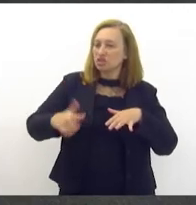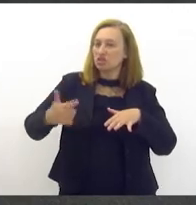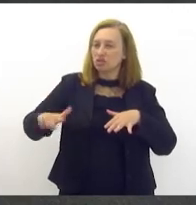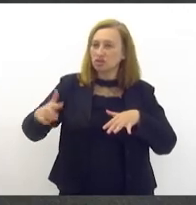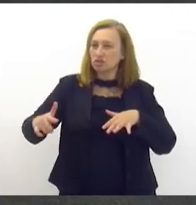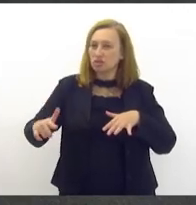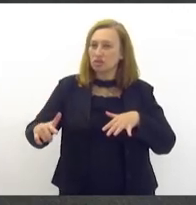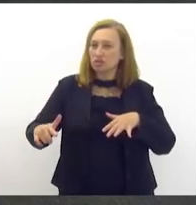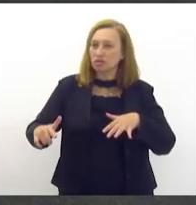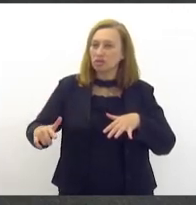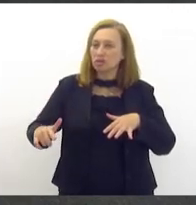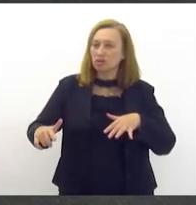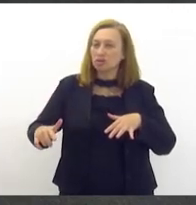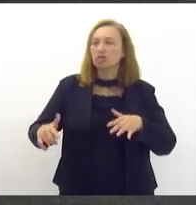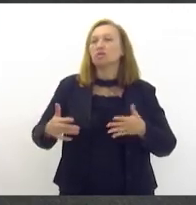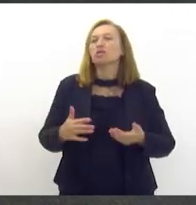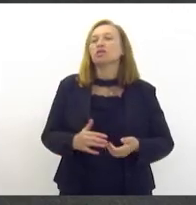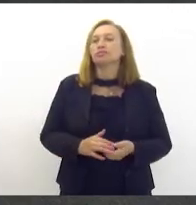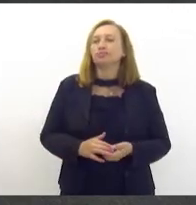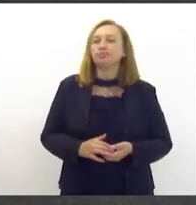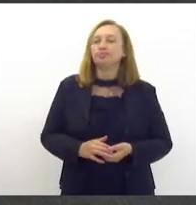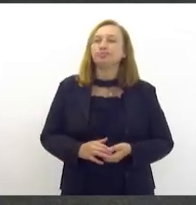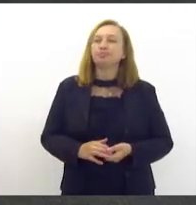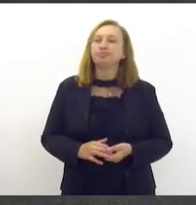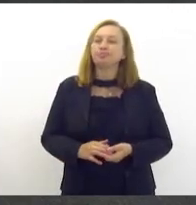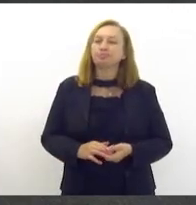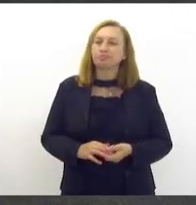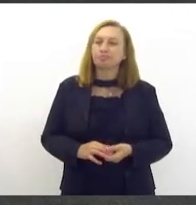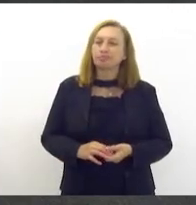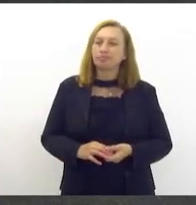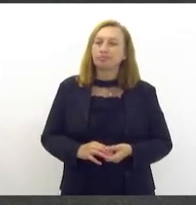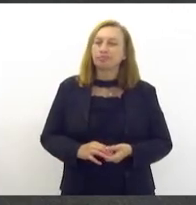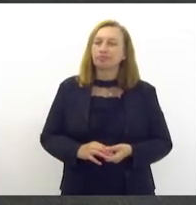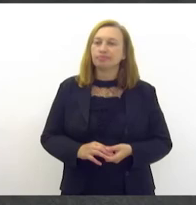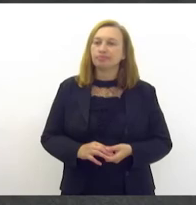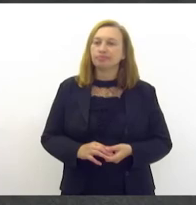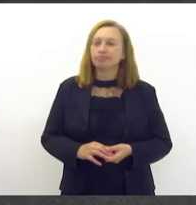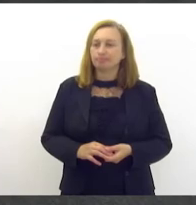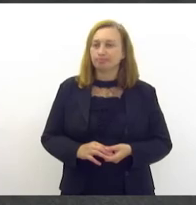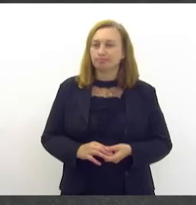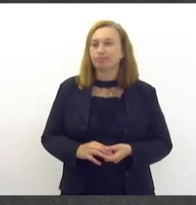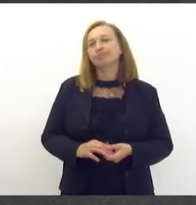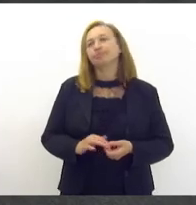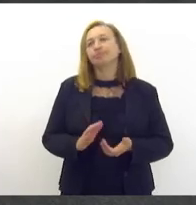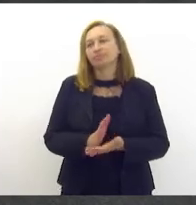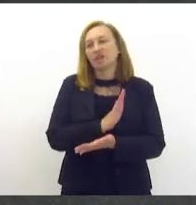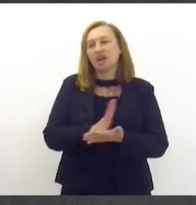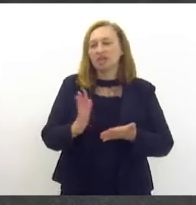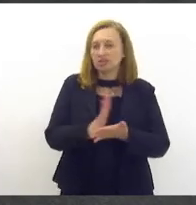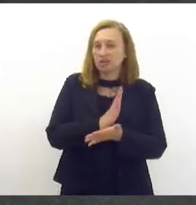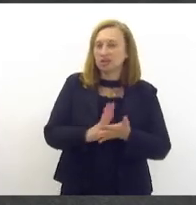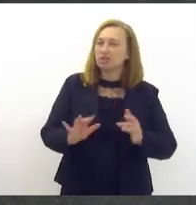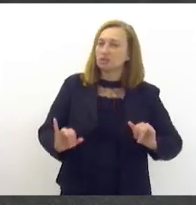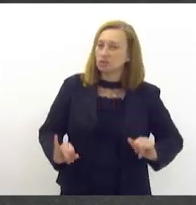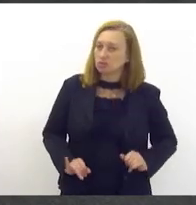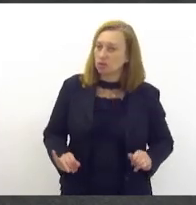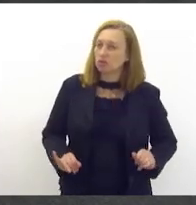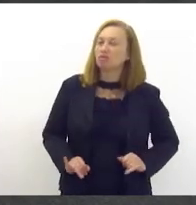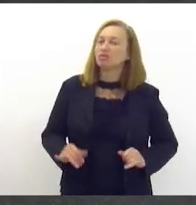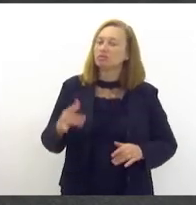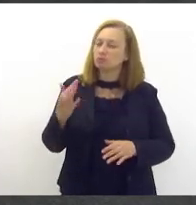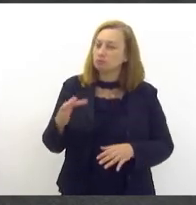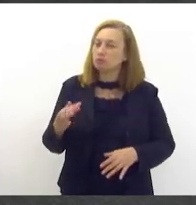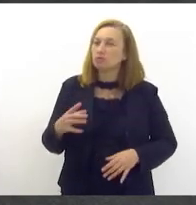repetidas vezes de torção ou mesmo que permaneçam em posições muitas vezes dolorosas. Então,